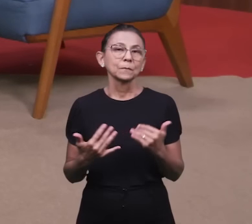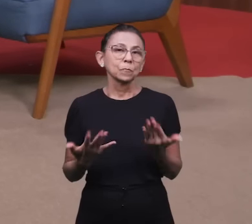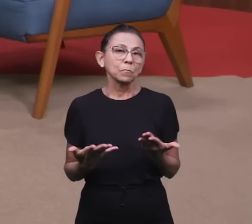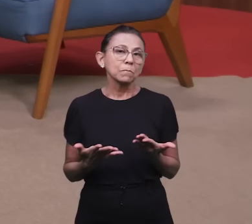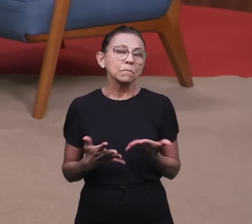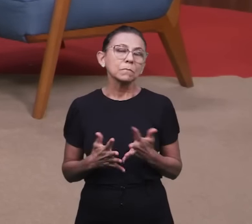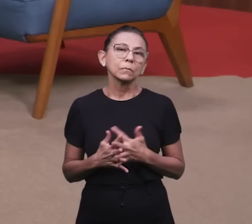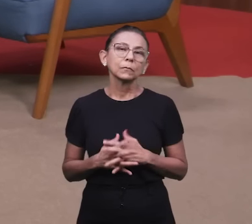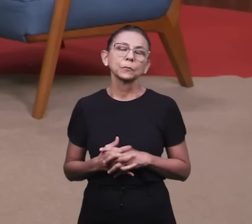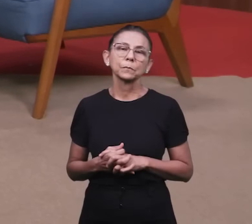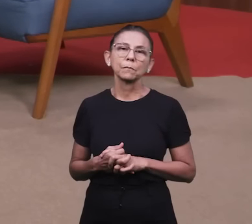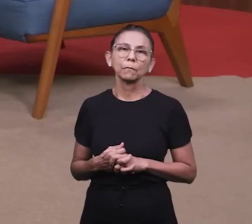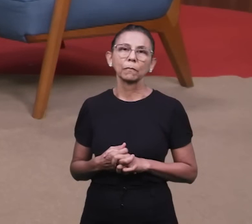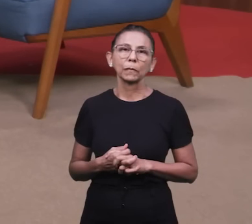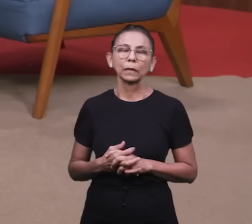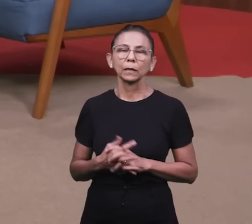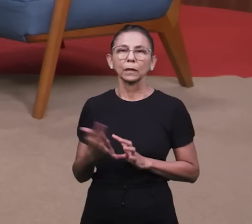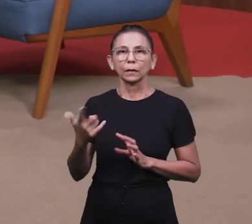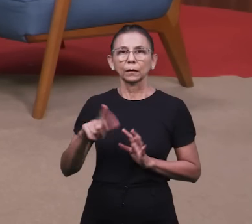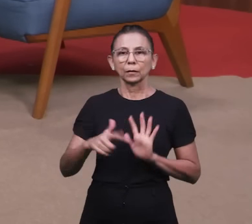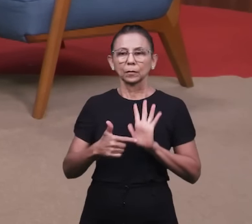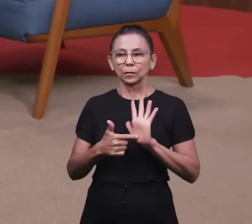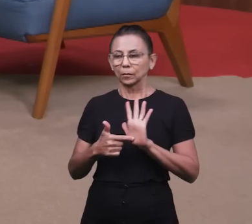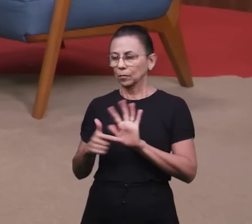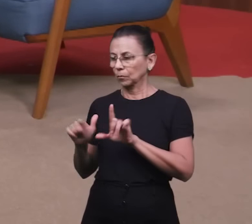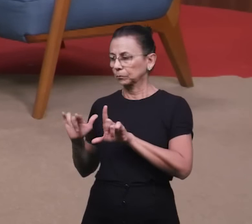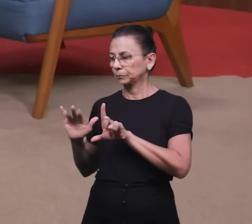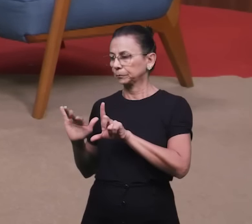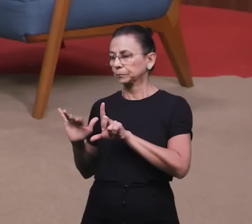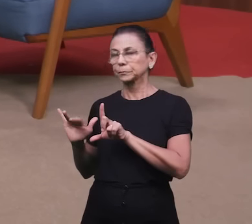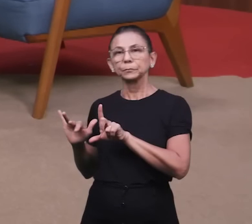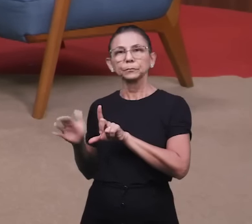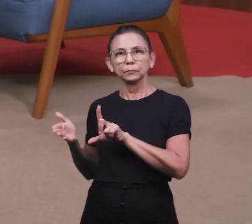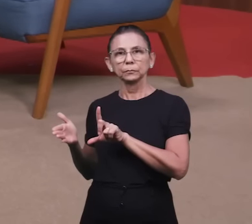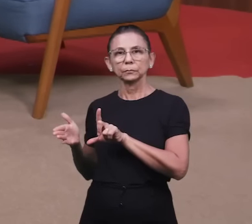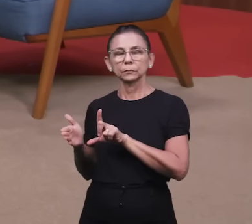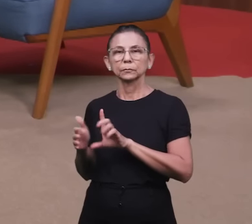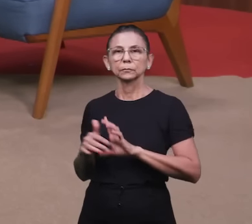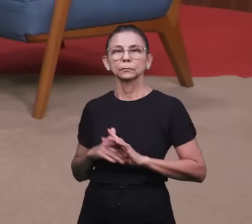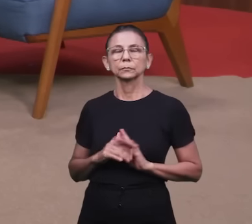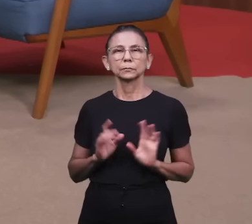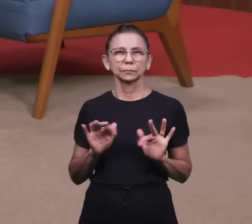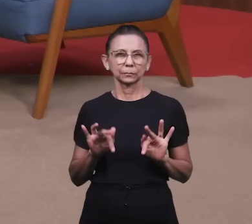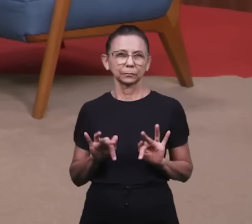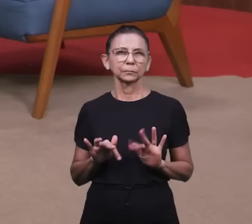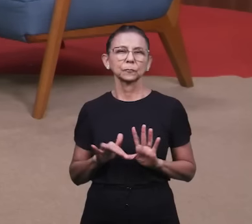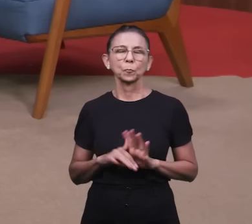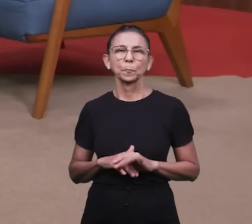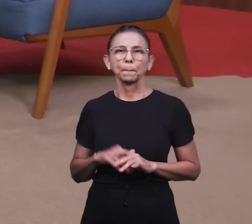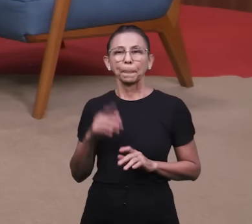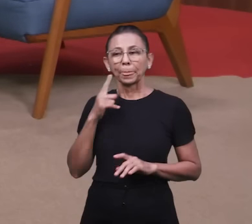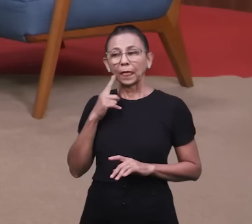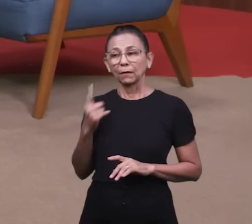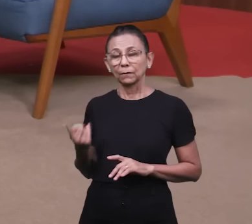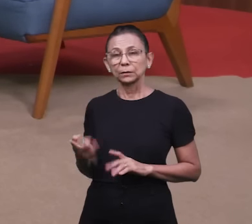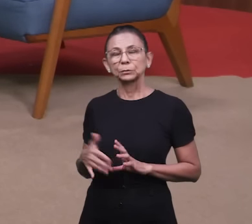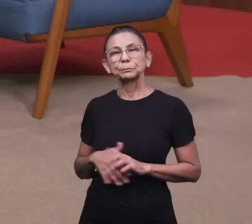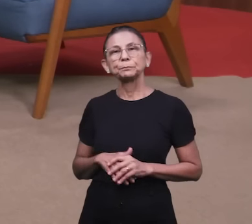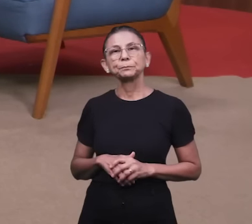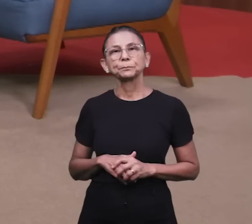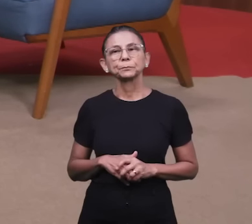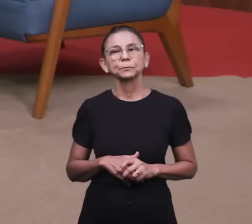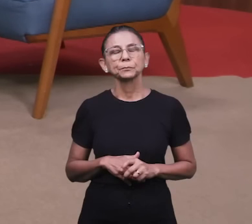o nome do senhor a gente agora tá mostrando para você mais uma vez o que é recorde a gente tá caminhando aqui para o final do nosso